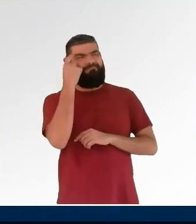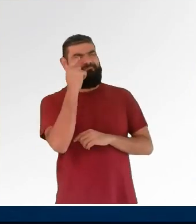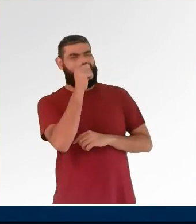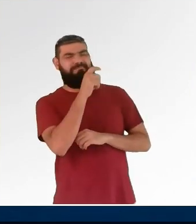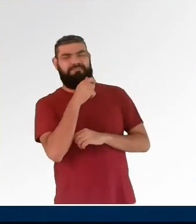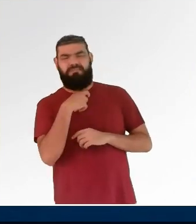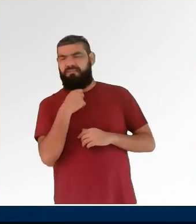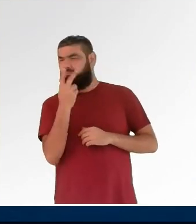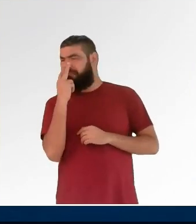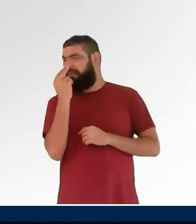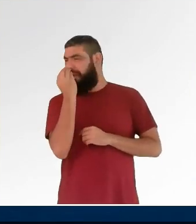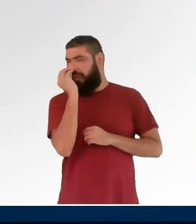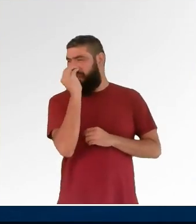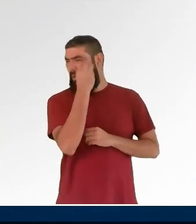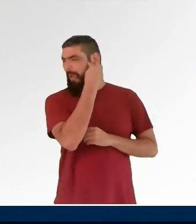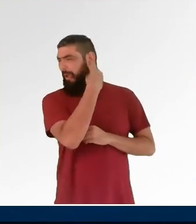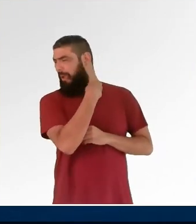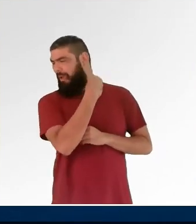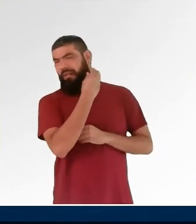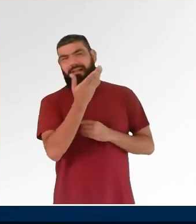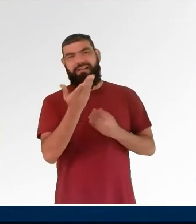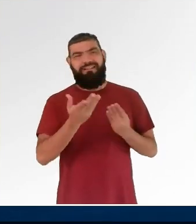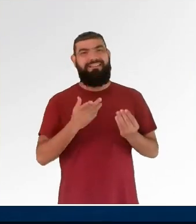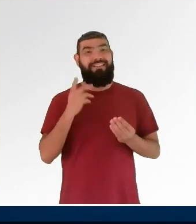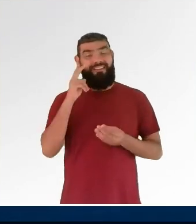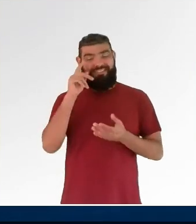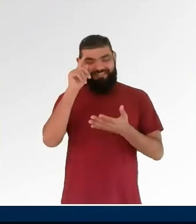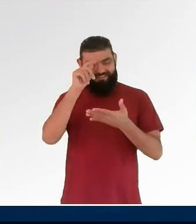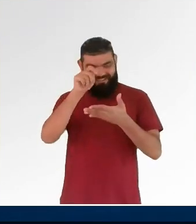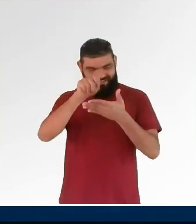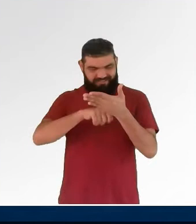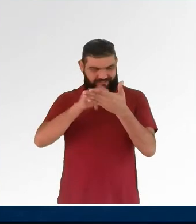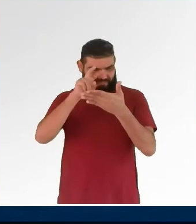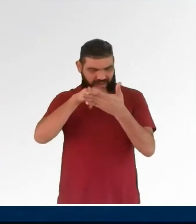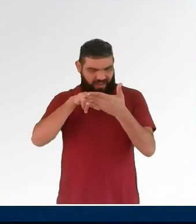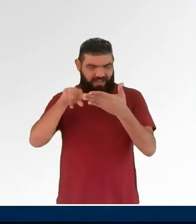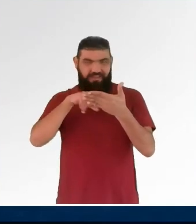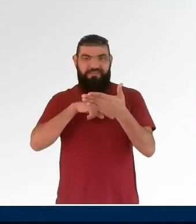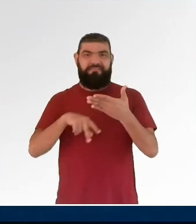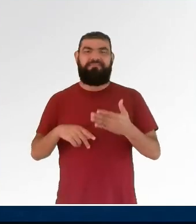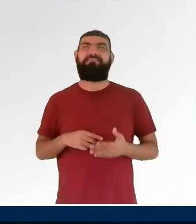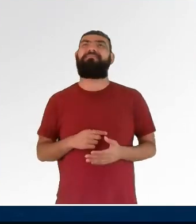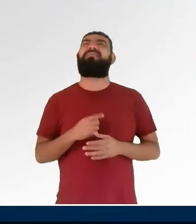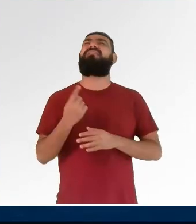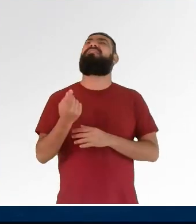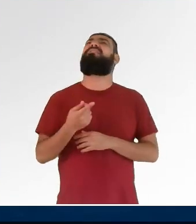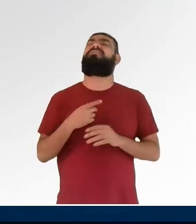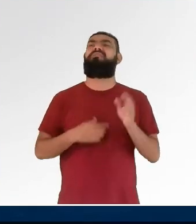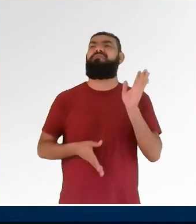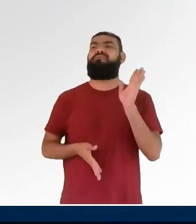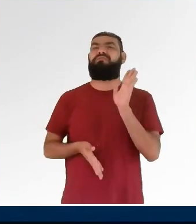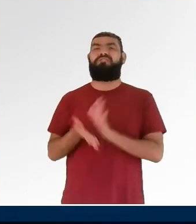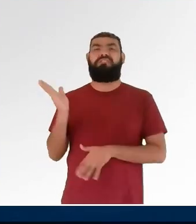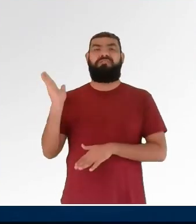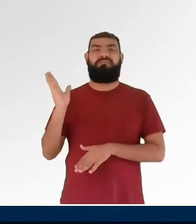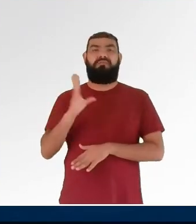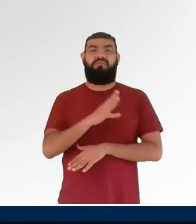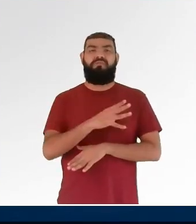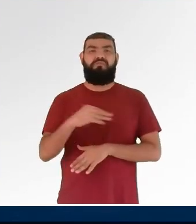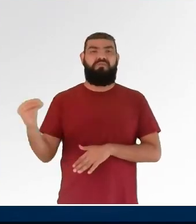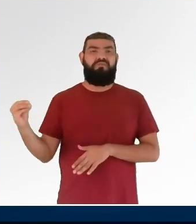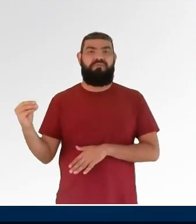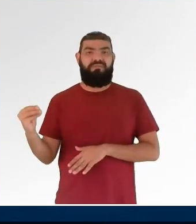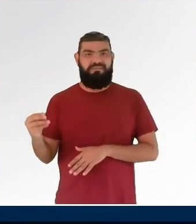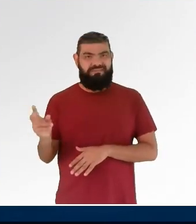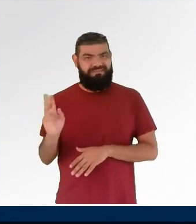escanteio. Olha como a gente vai construindo o texto. E um certo dia ele resolveu fugir. Já passou por essa experiência, um cachorro